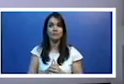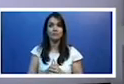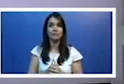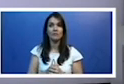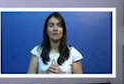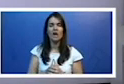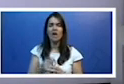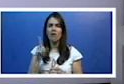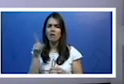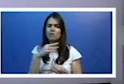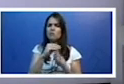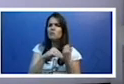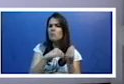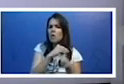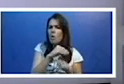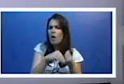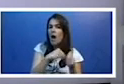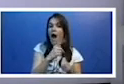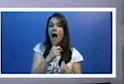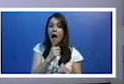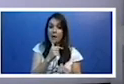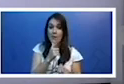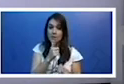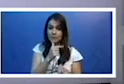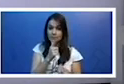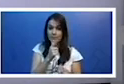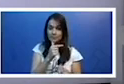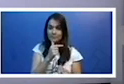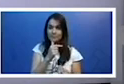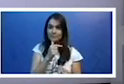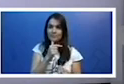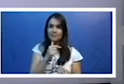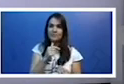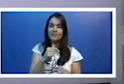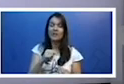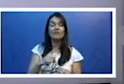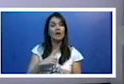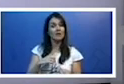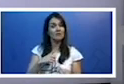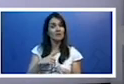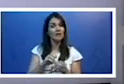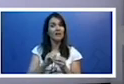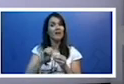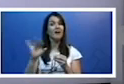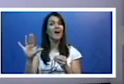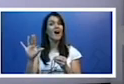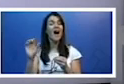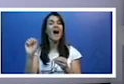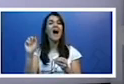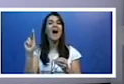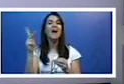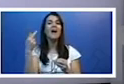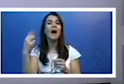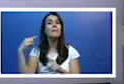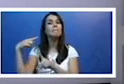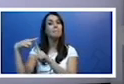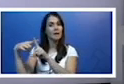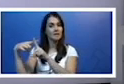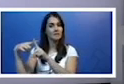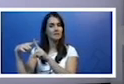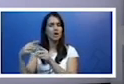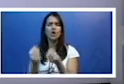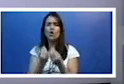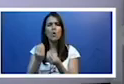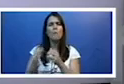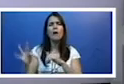aquelas substâncias que misturadas na água, elas vão liberar o cátion H+. Como que é a fórmula